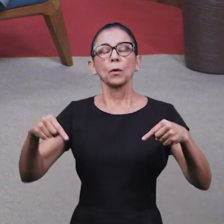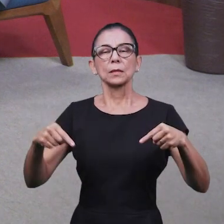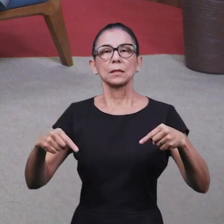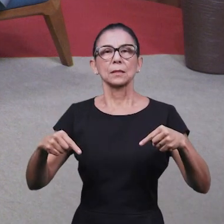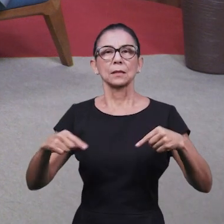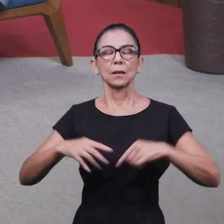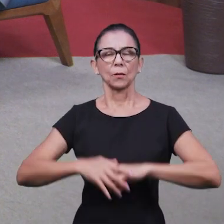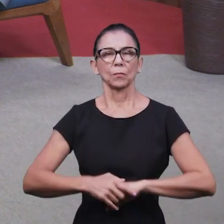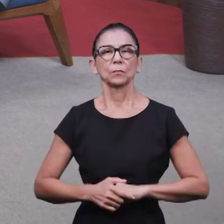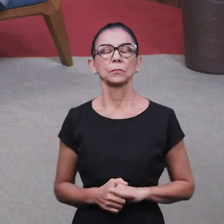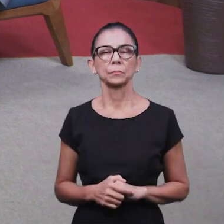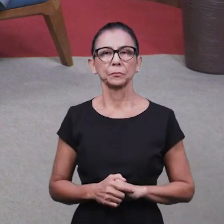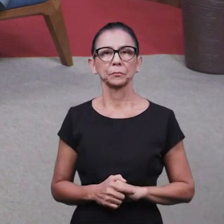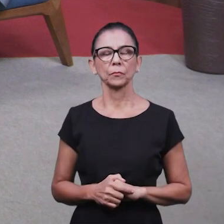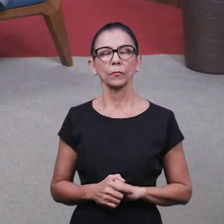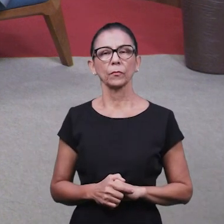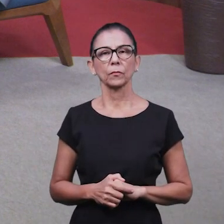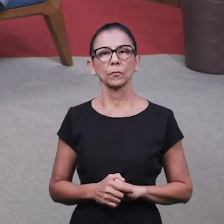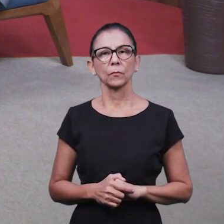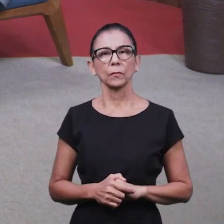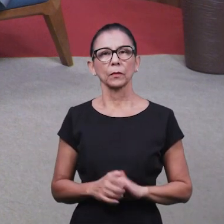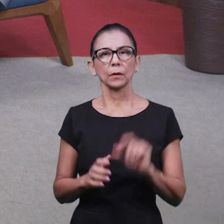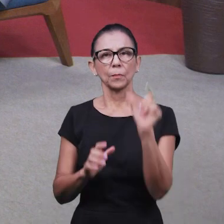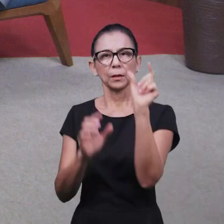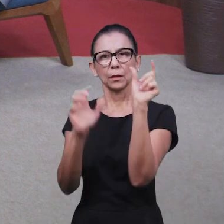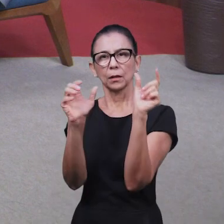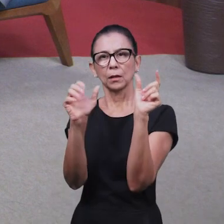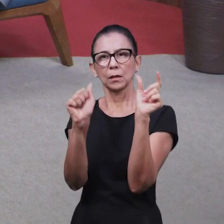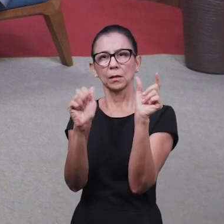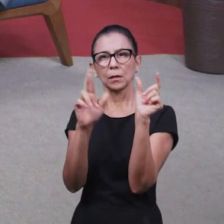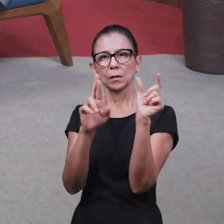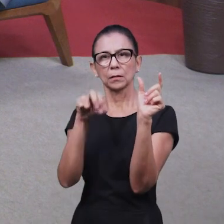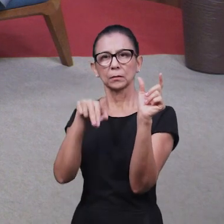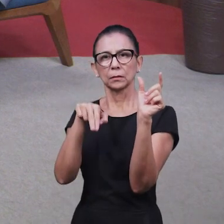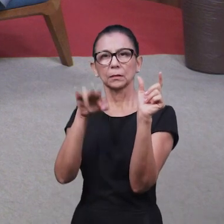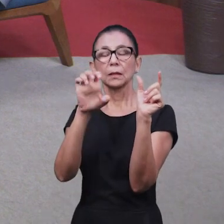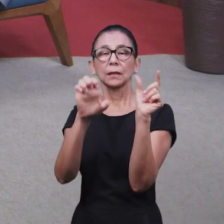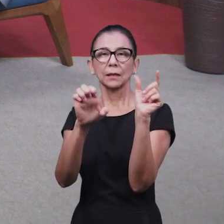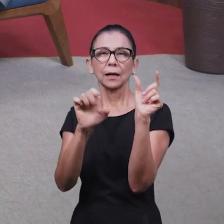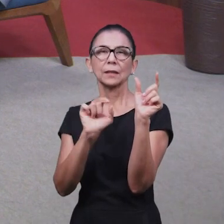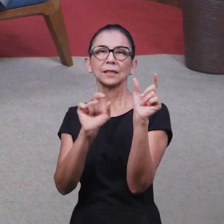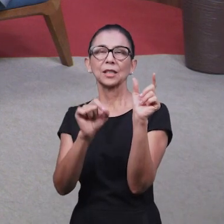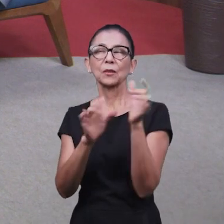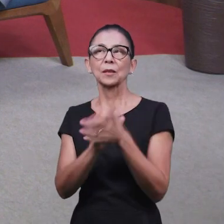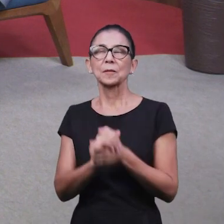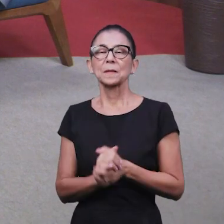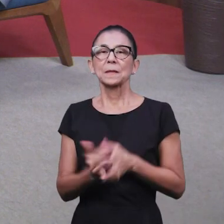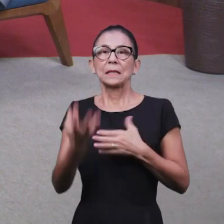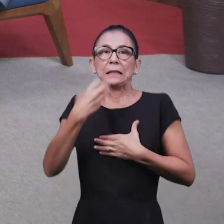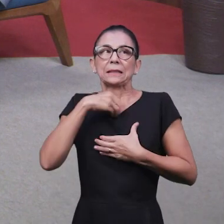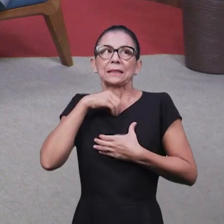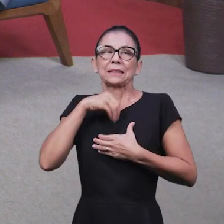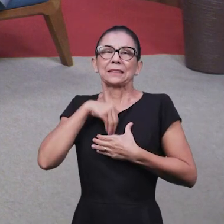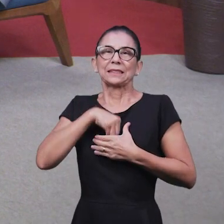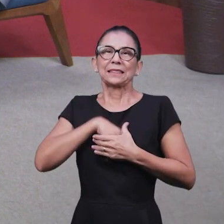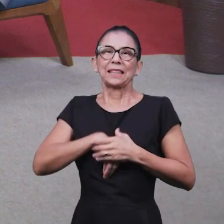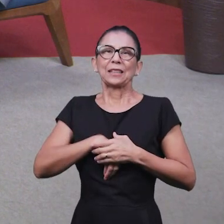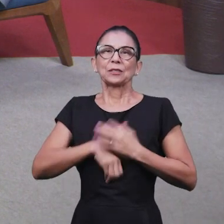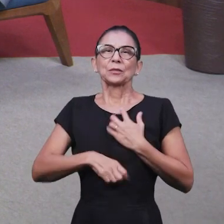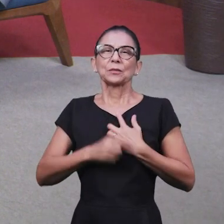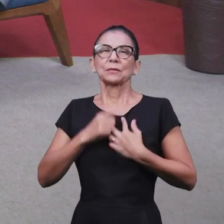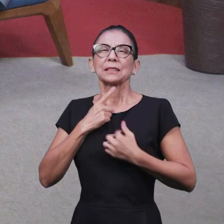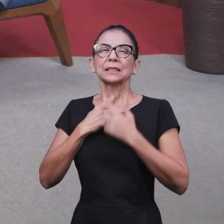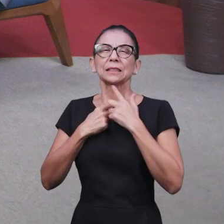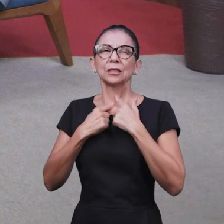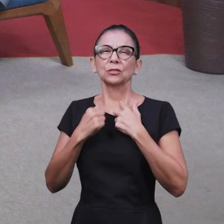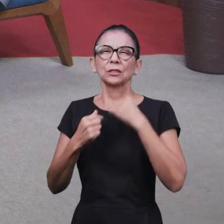A palavra carne aqui é exatamente aquilo que as pessoas fazem, que é da vontade delas, mas que contraria a vontade